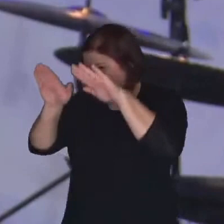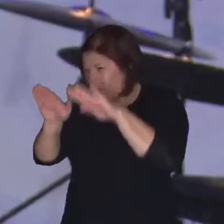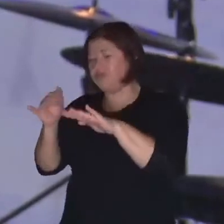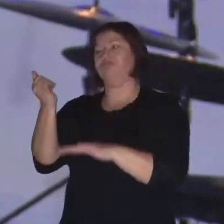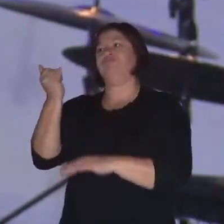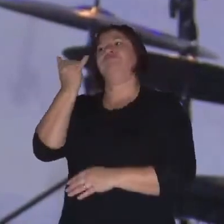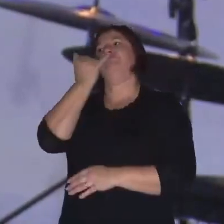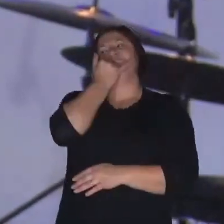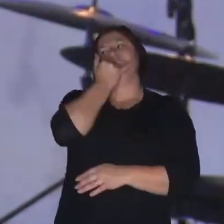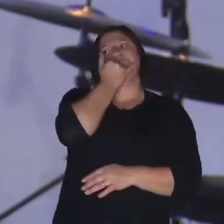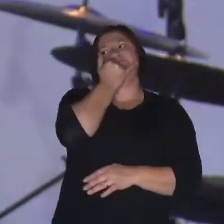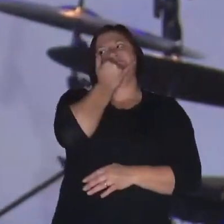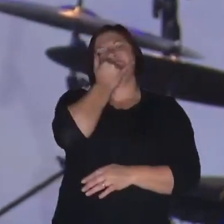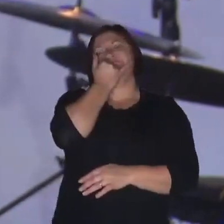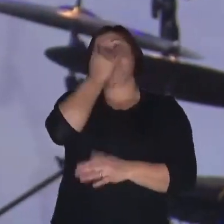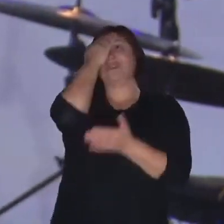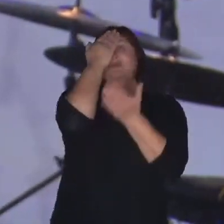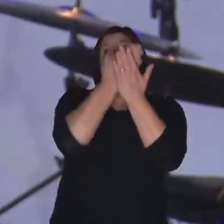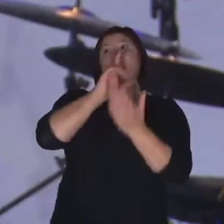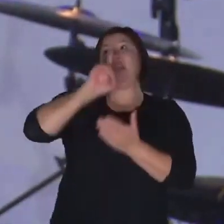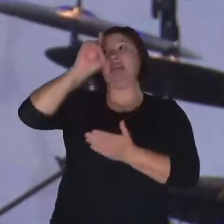Nós estamos numa outra perspectiva.